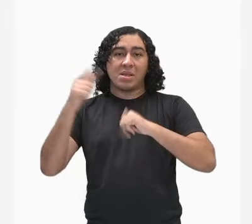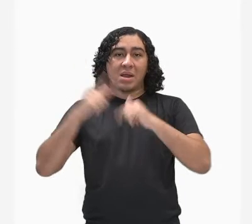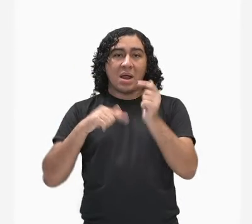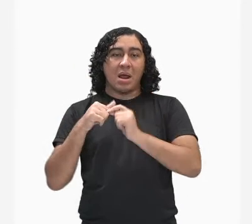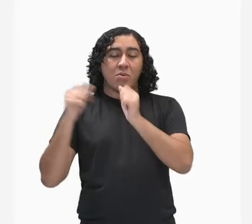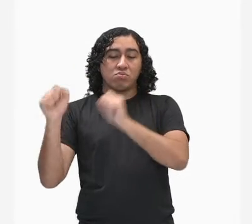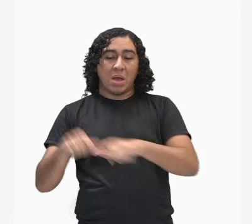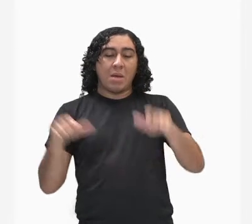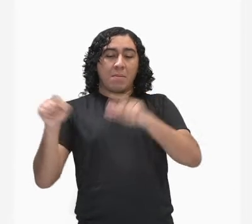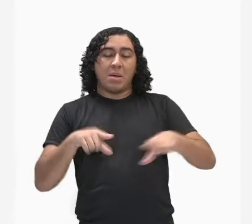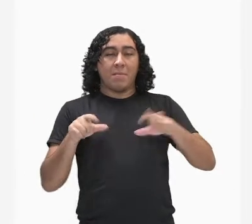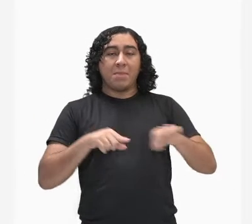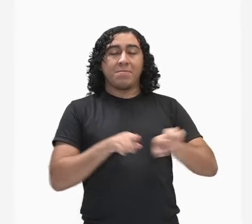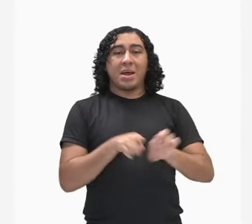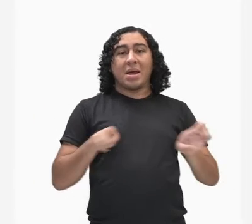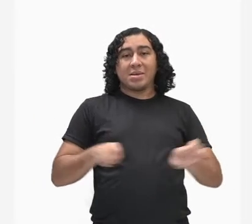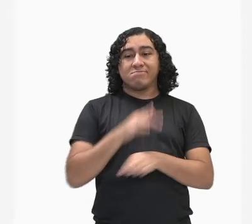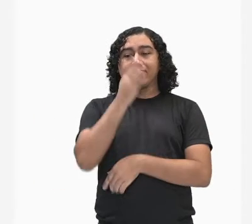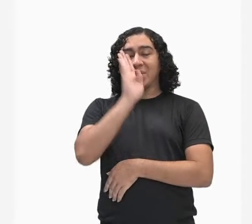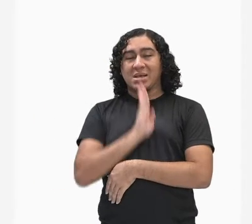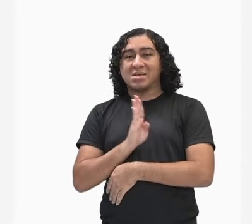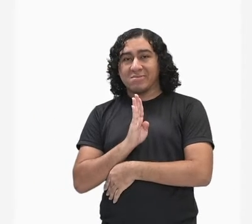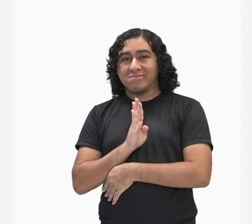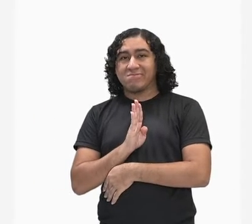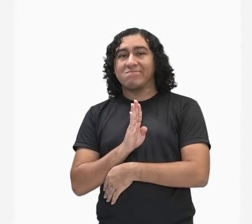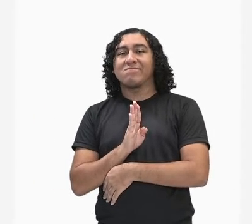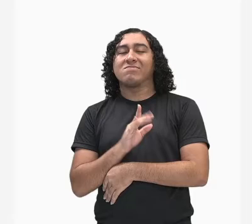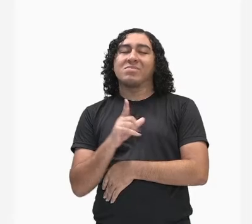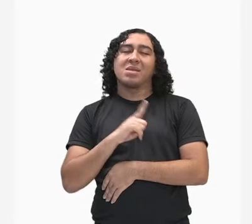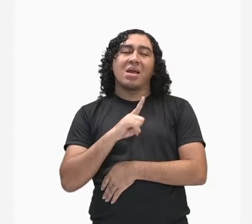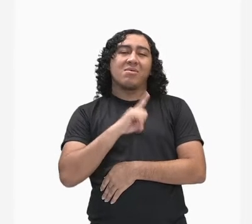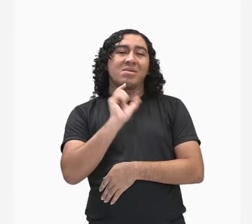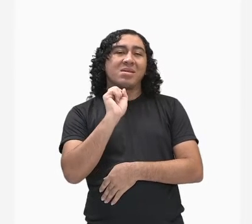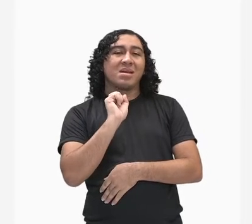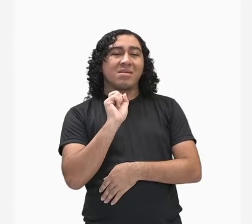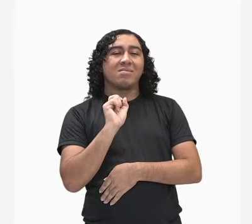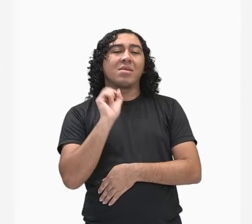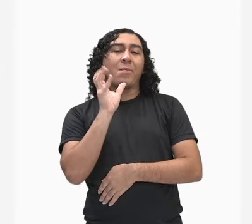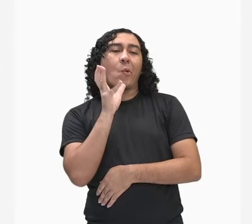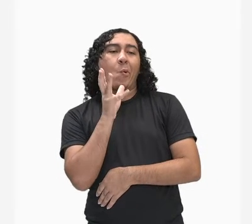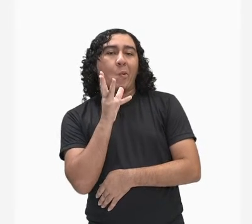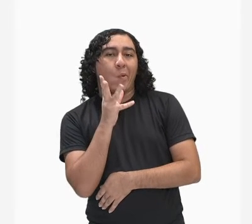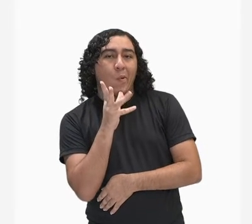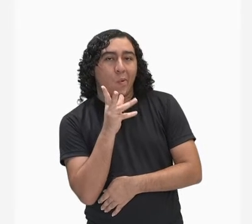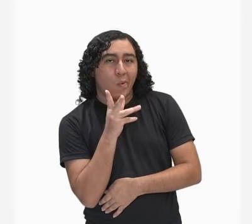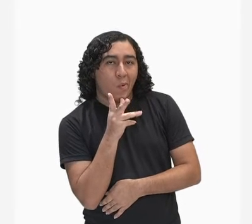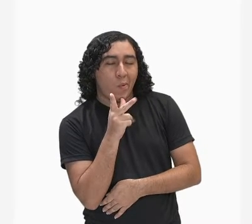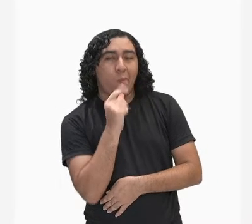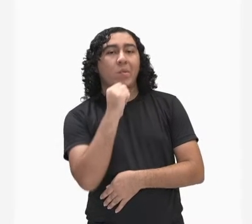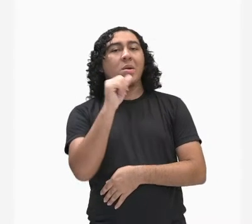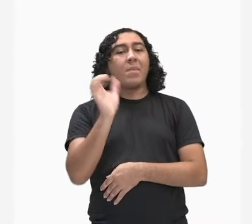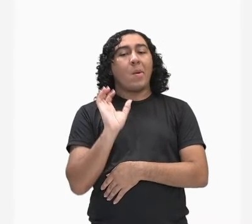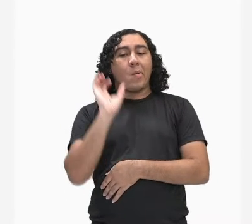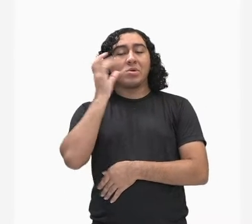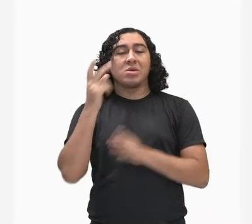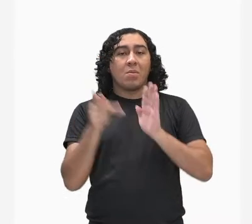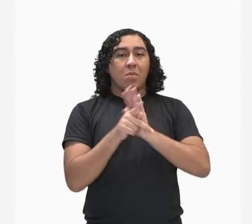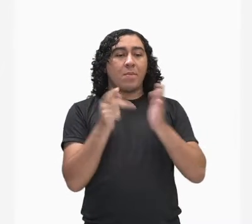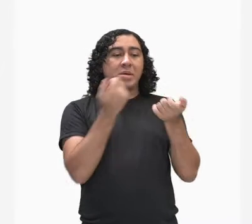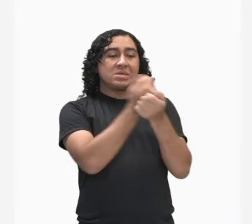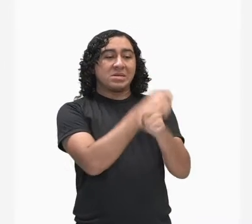fabricados. Mesmo assim, o Brasil vai demorar muito para ter a sua